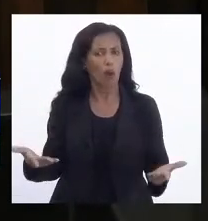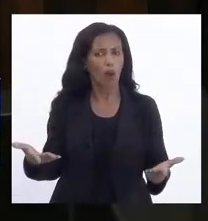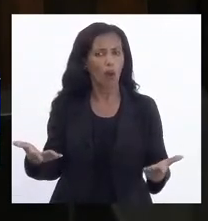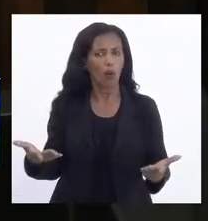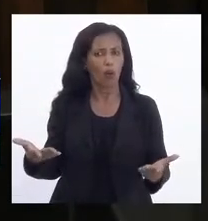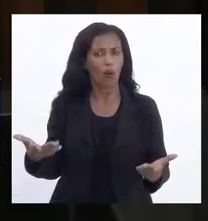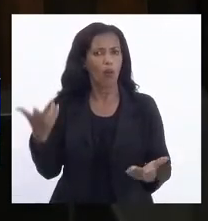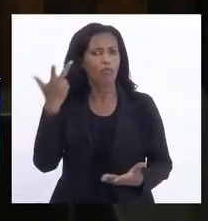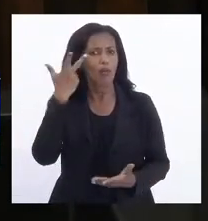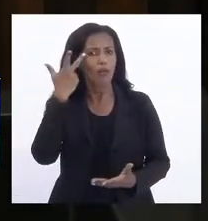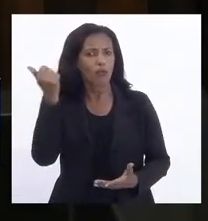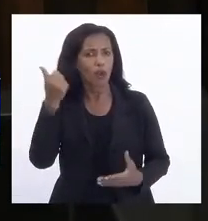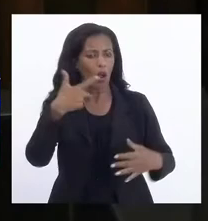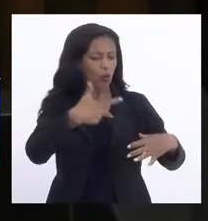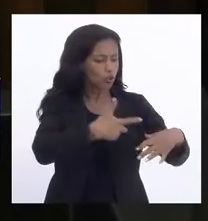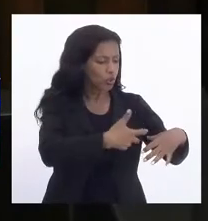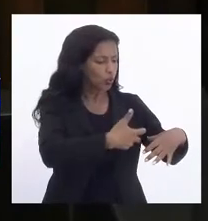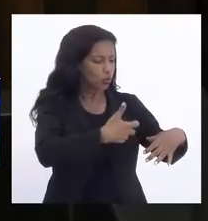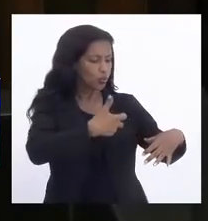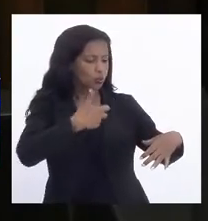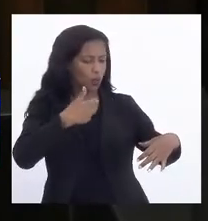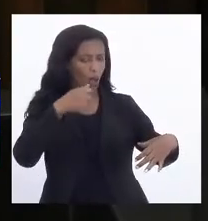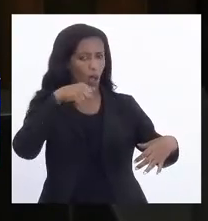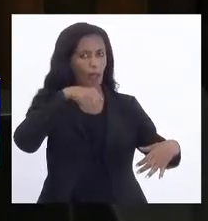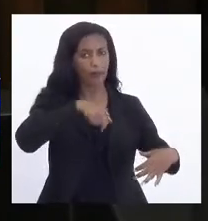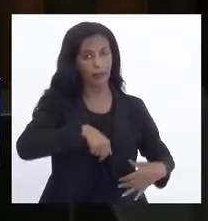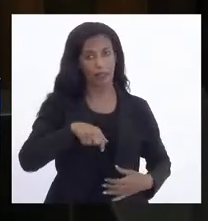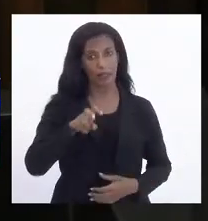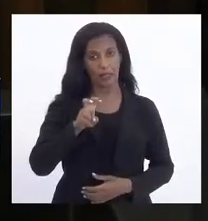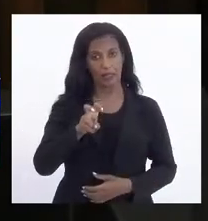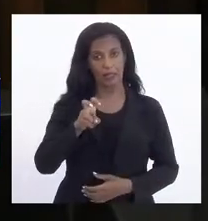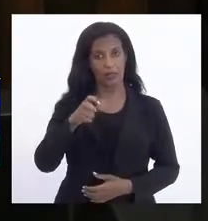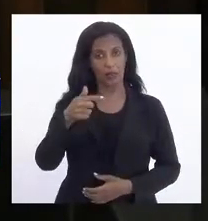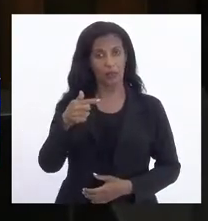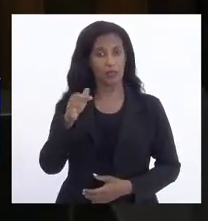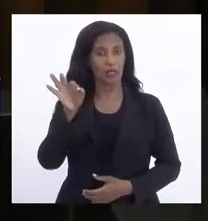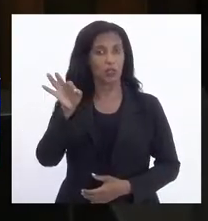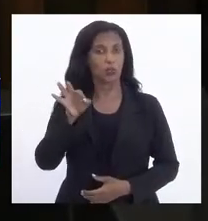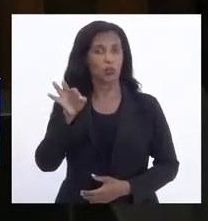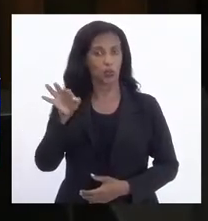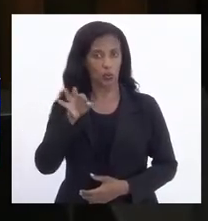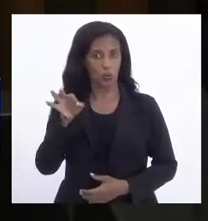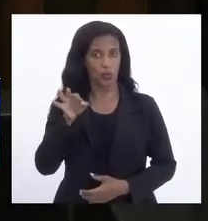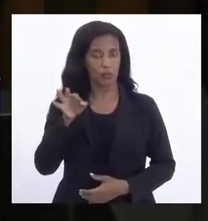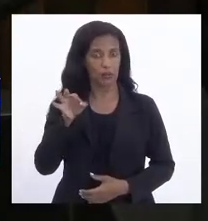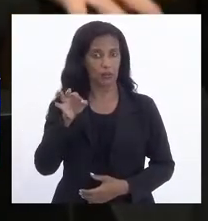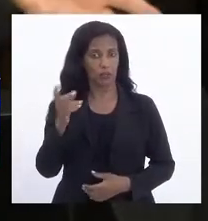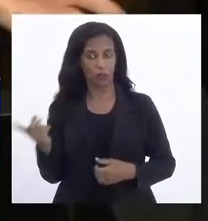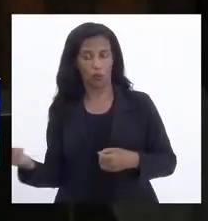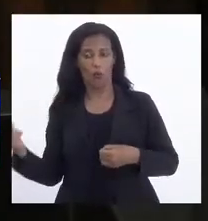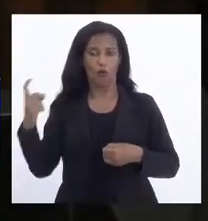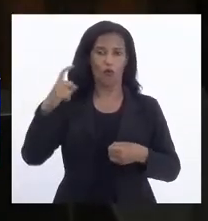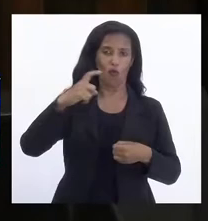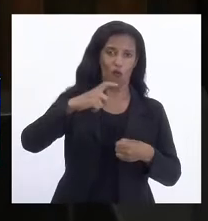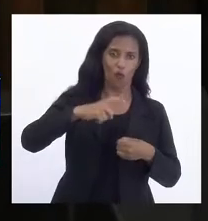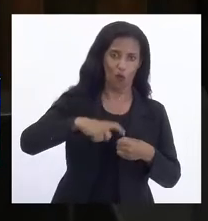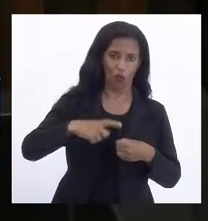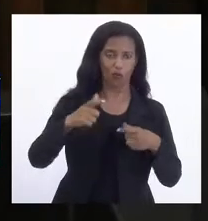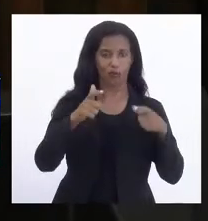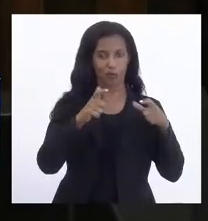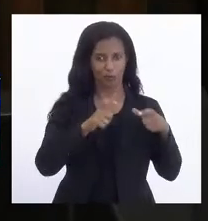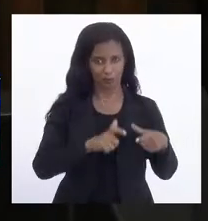extraímos aqui e que 50% a 100% é reinjetado, isto é, volta para o seu lugar de